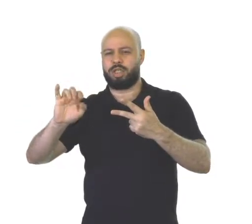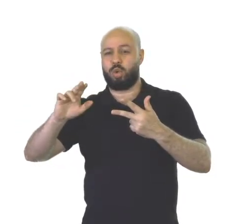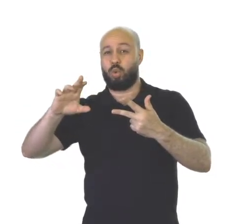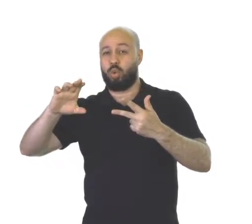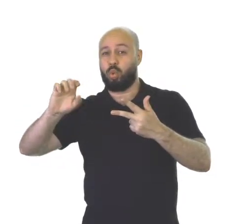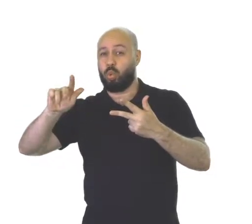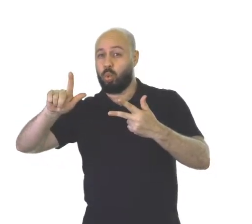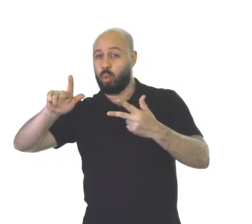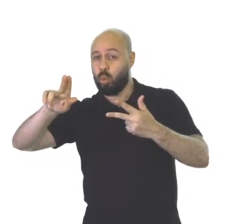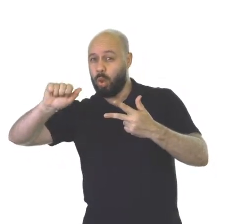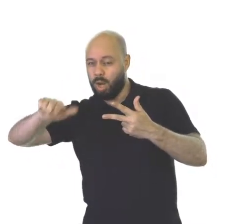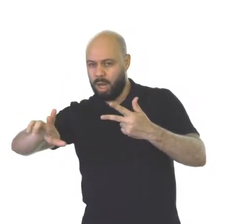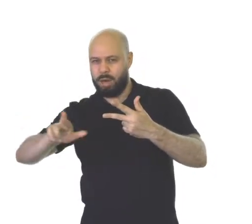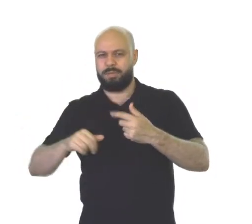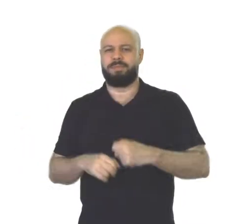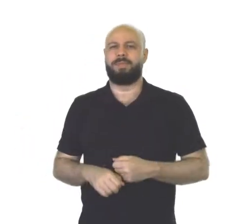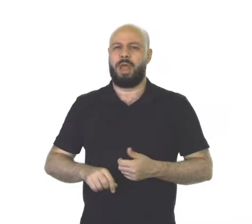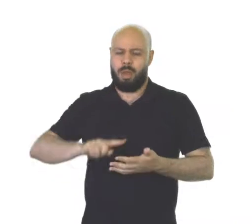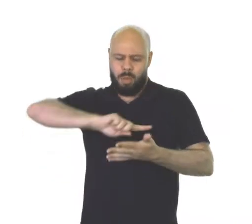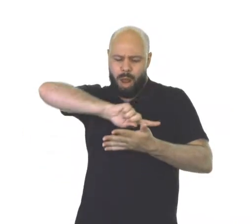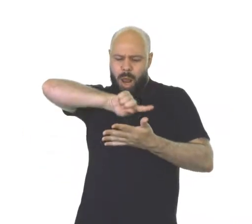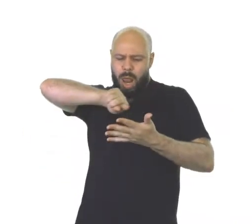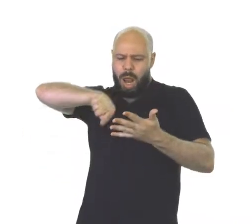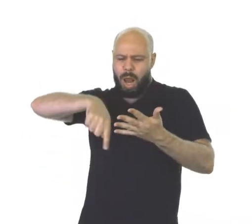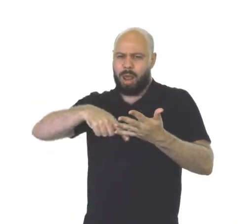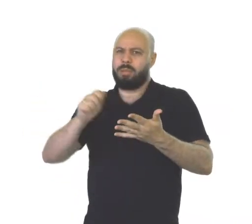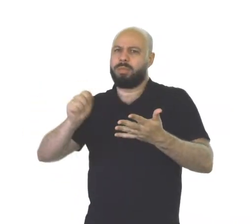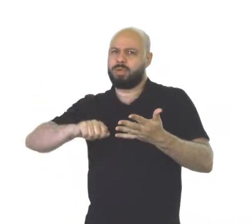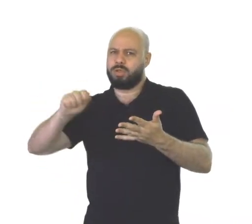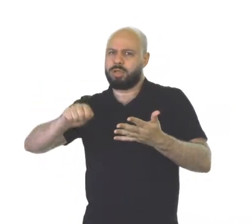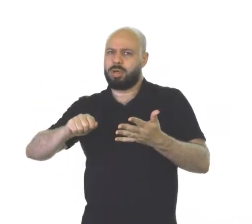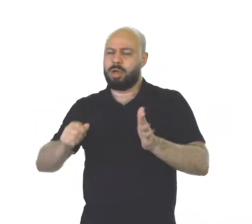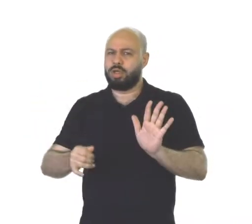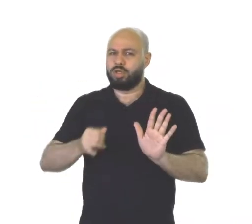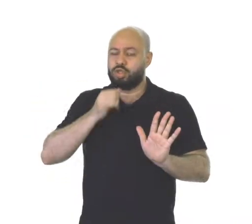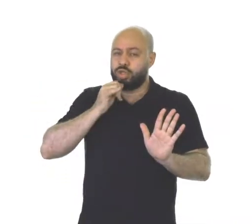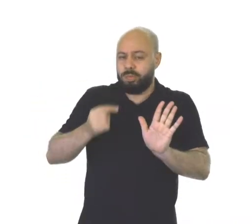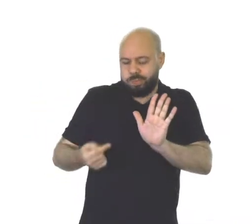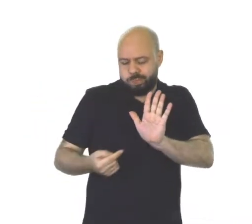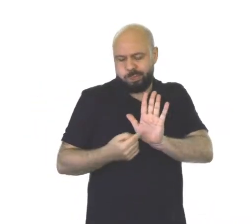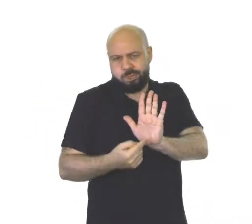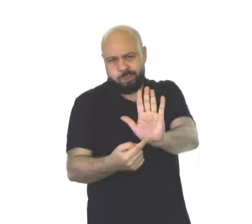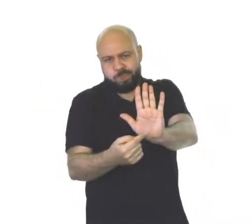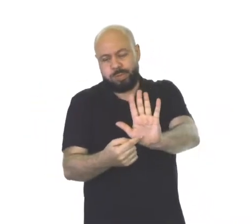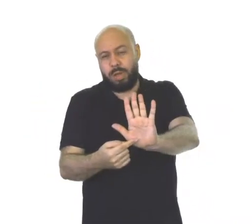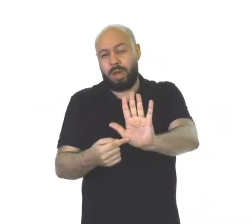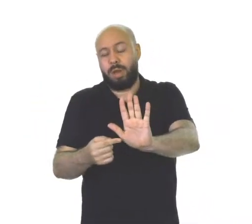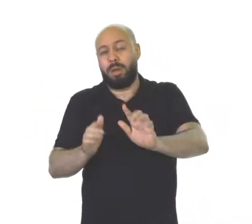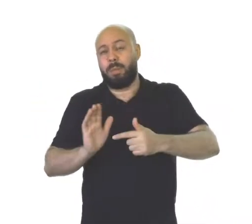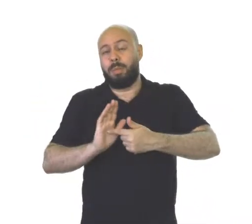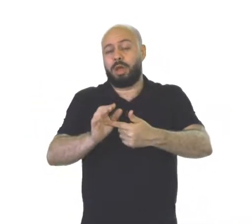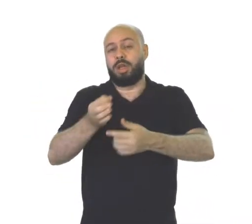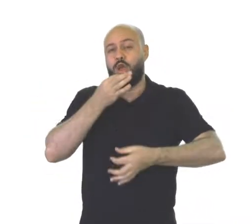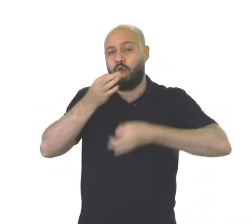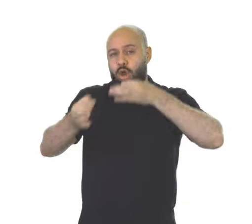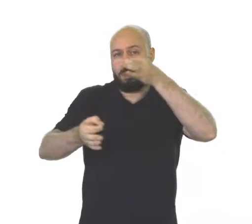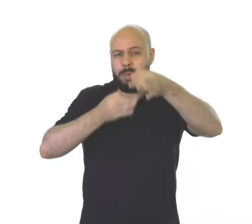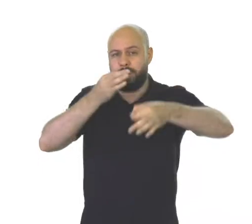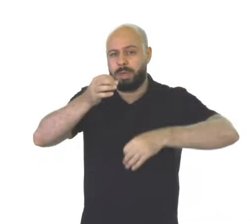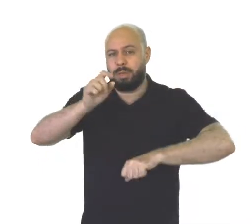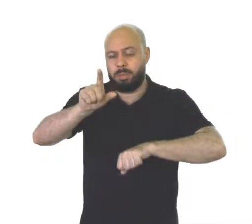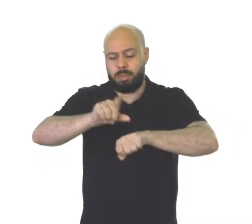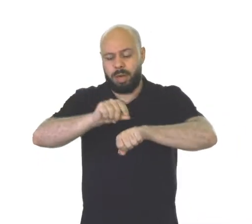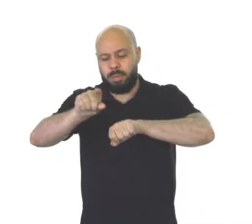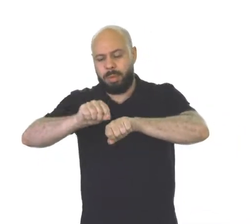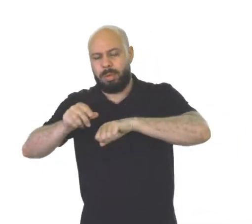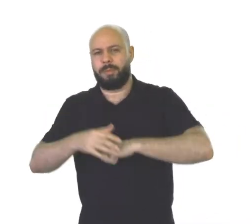essas palavras, elas servem para dar exemplos, né, de algo que estamos argumentando. Então, olha só a nossa frase aí